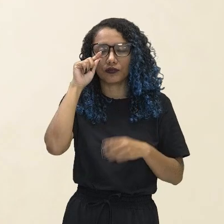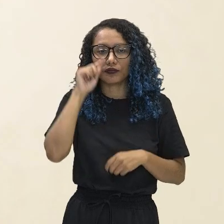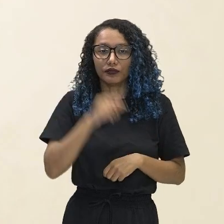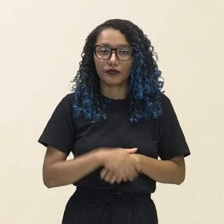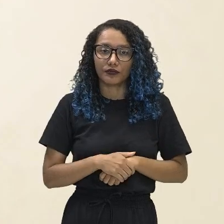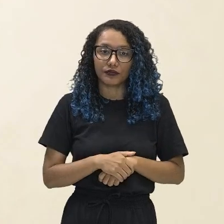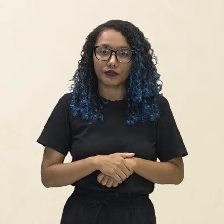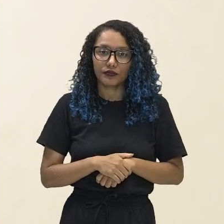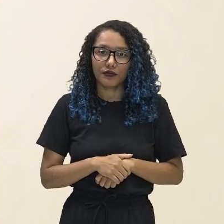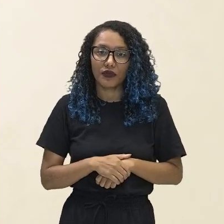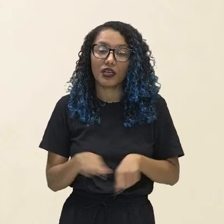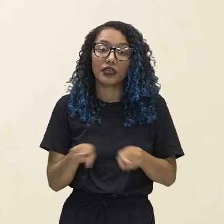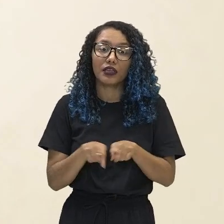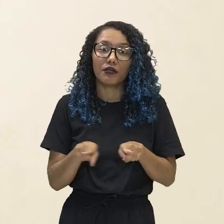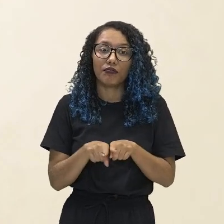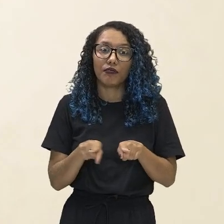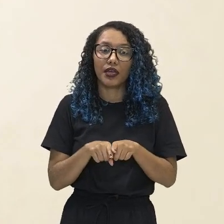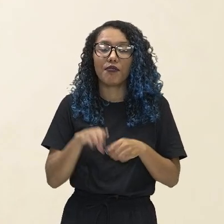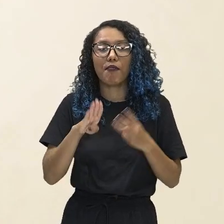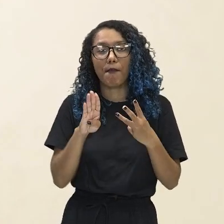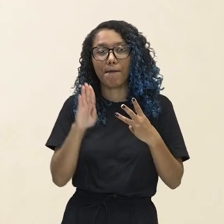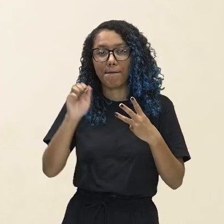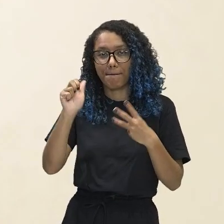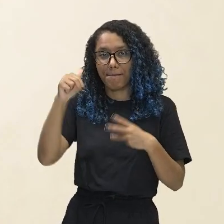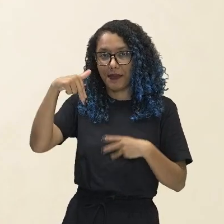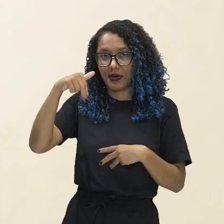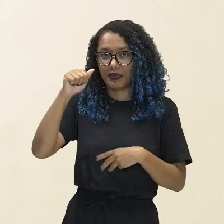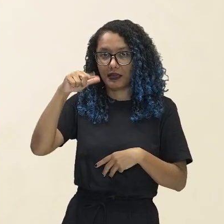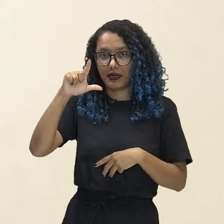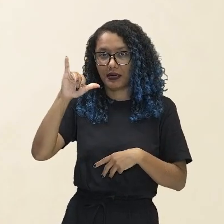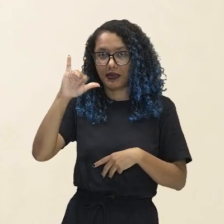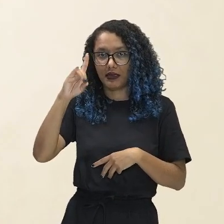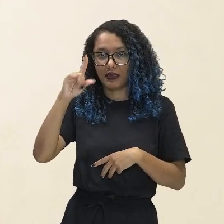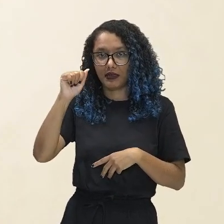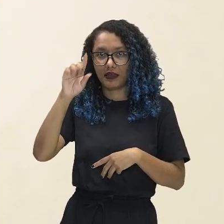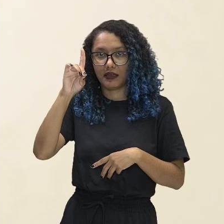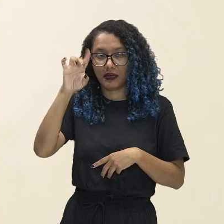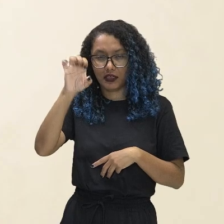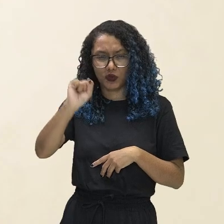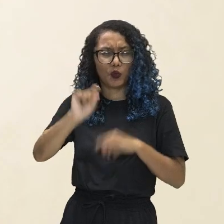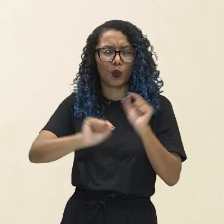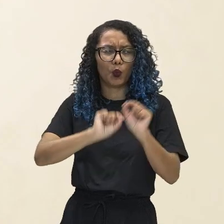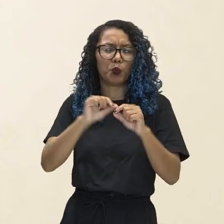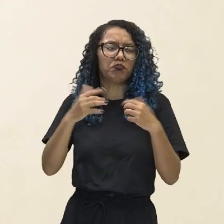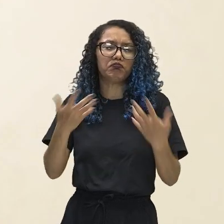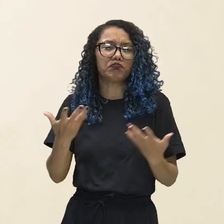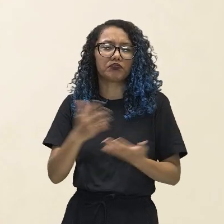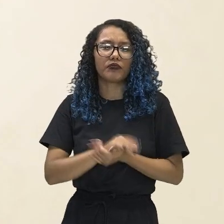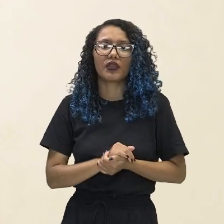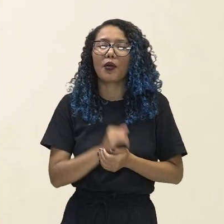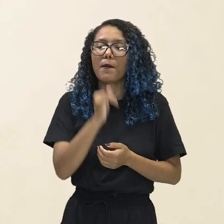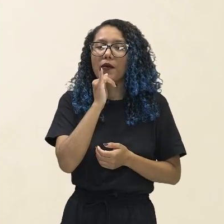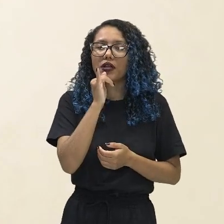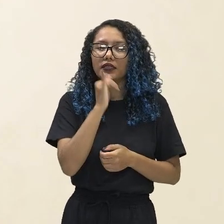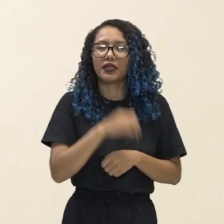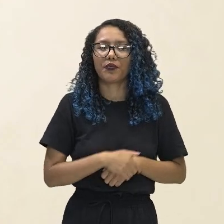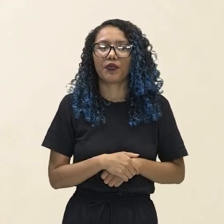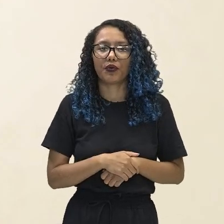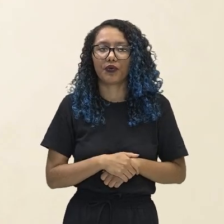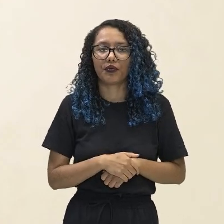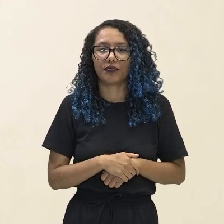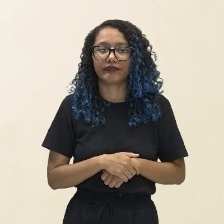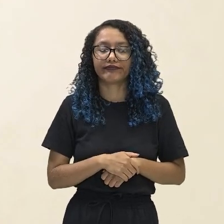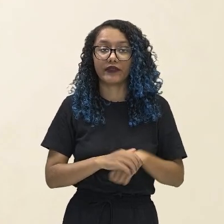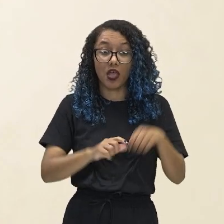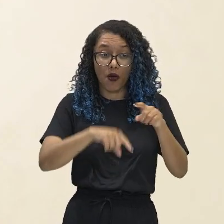gente está vendo que existia também a ideia da banalidade, ou das banalidades, que nada mais é do que o pagamento em produto pelo